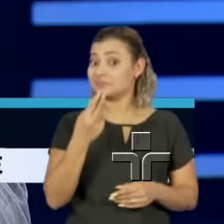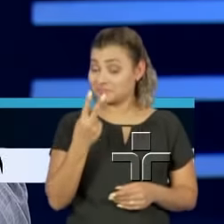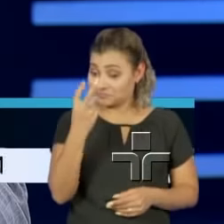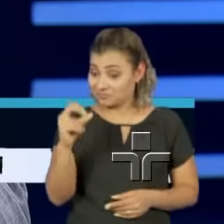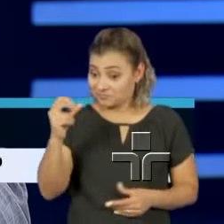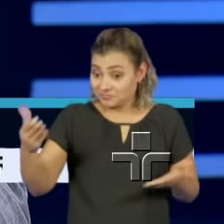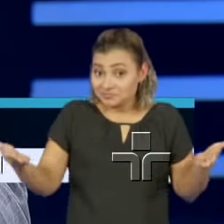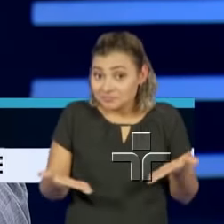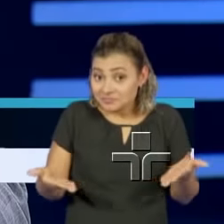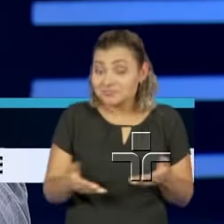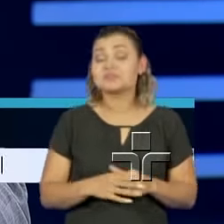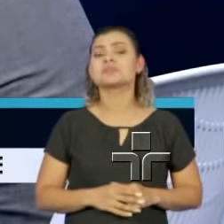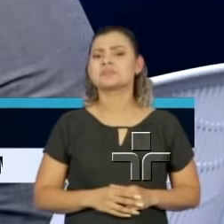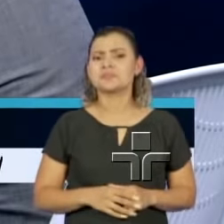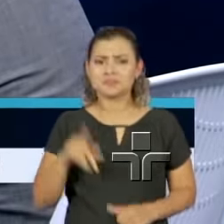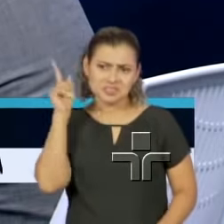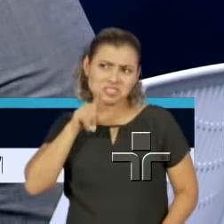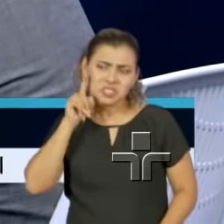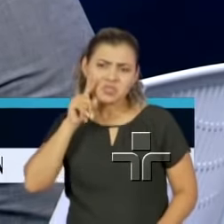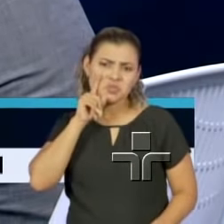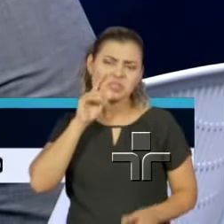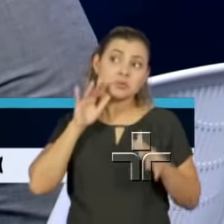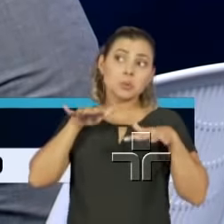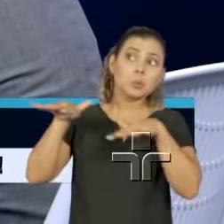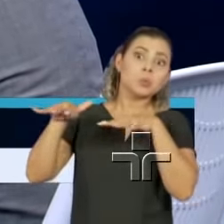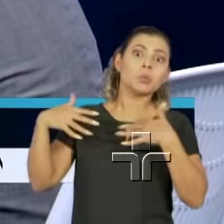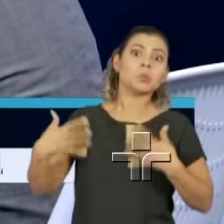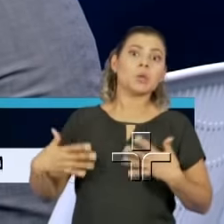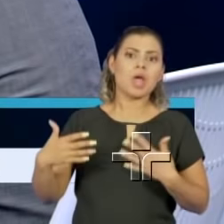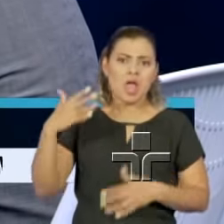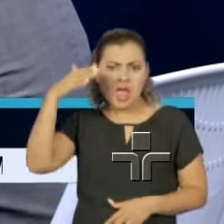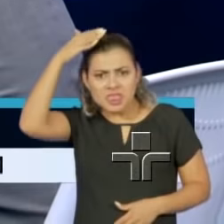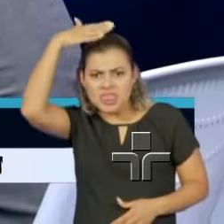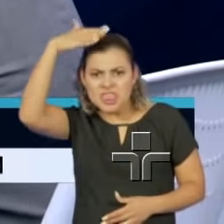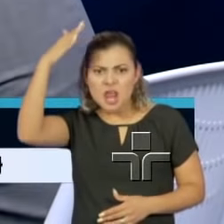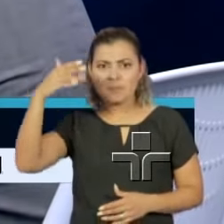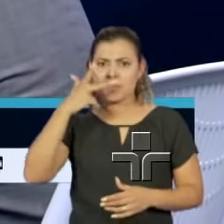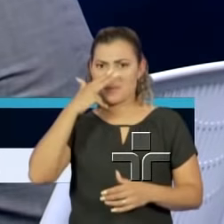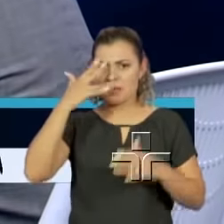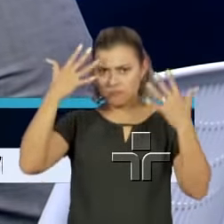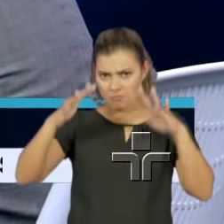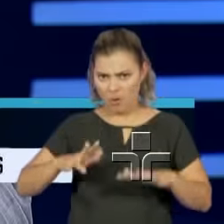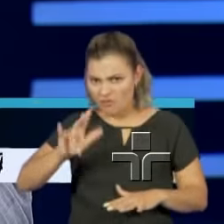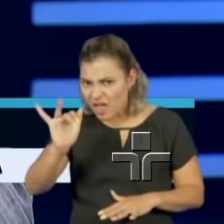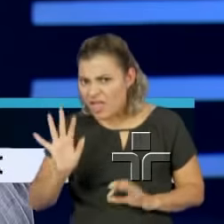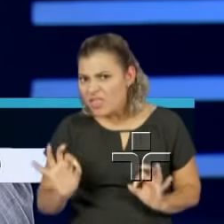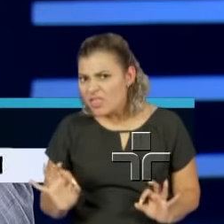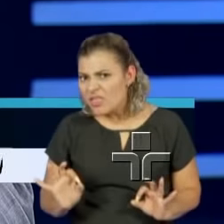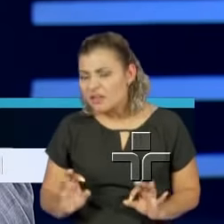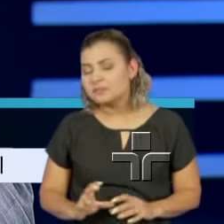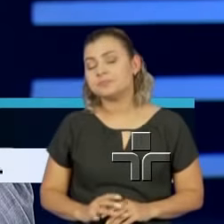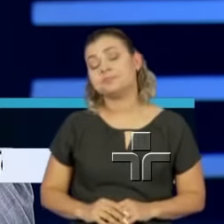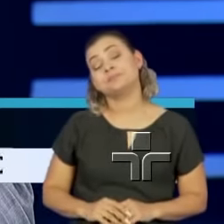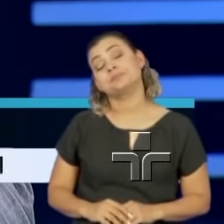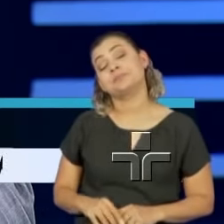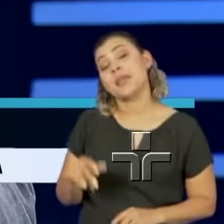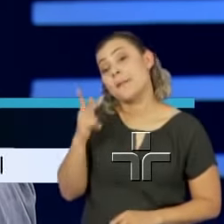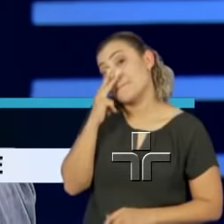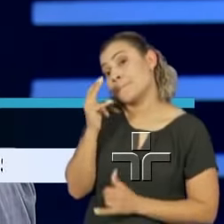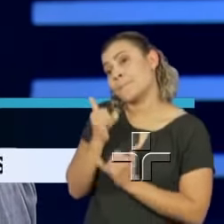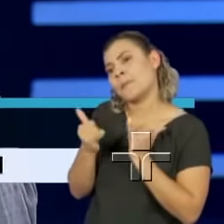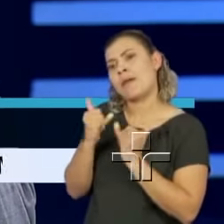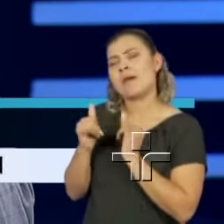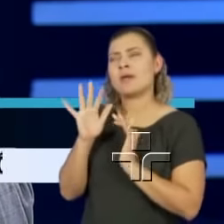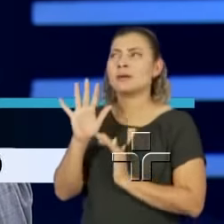como que os americanos podem enxergar o Trump? Ele pode perder a popularidade dele, se algo pior acontecer? Pois é, a impressão é de